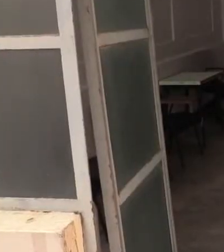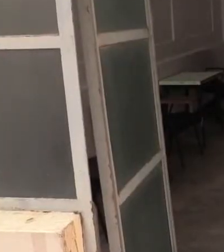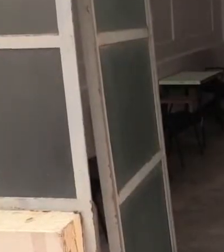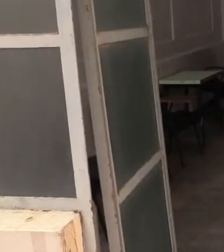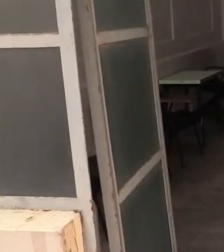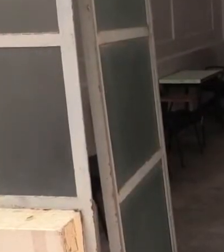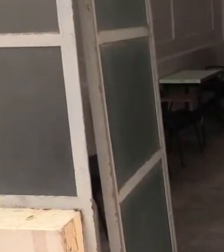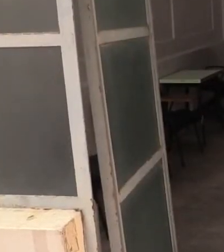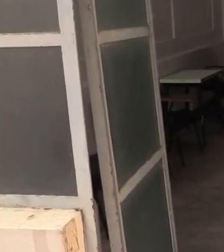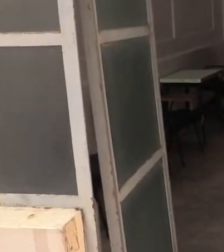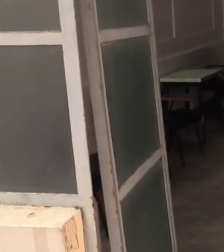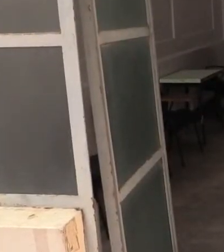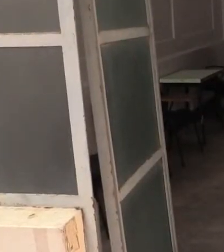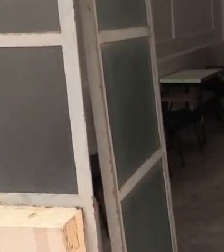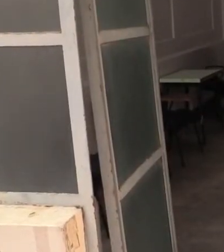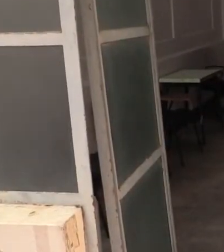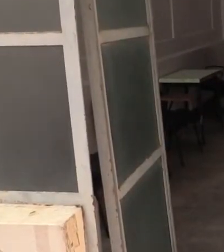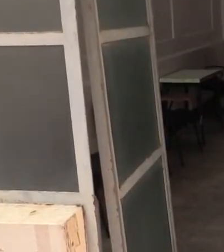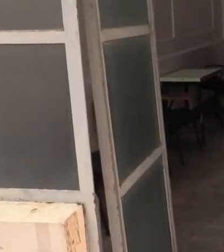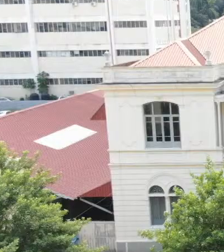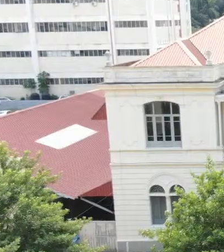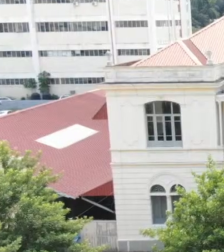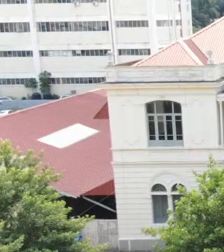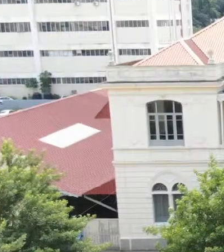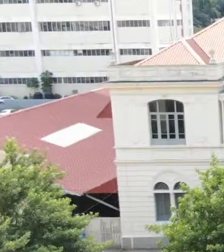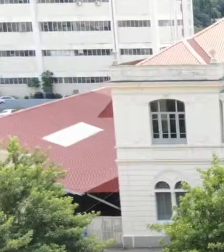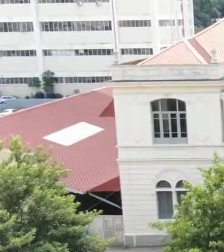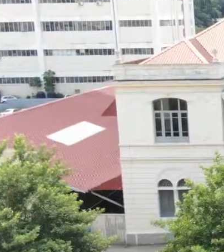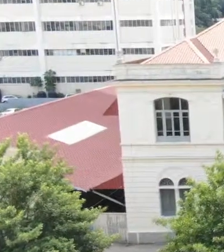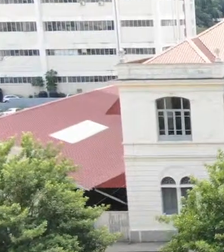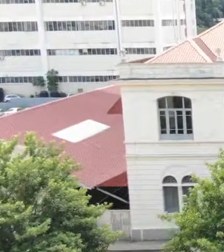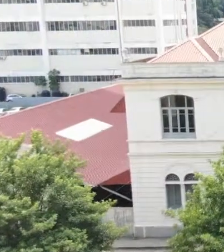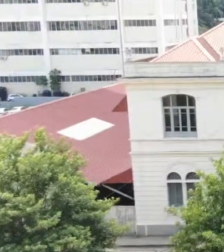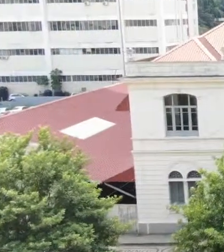Tchau! Tchau! Tchau!